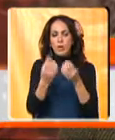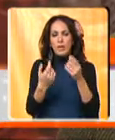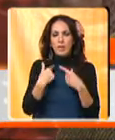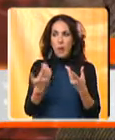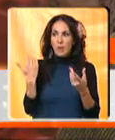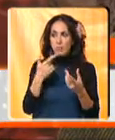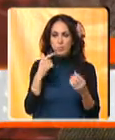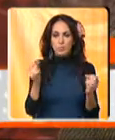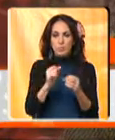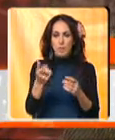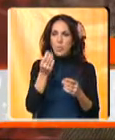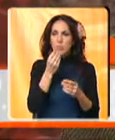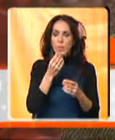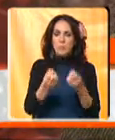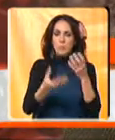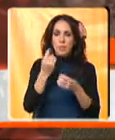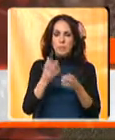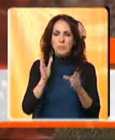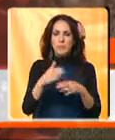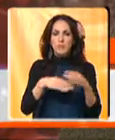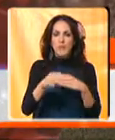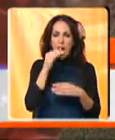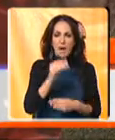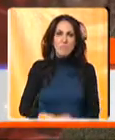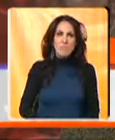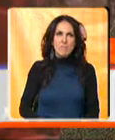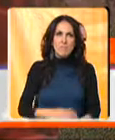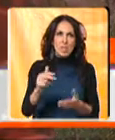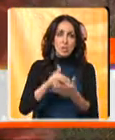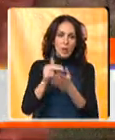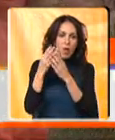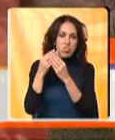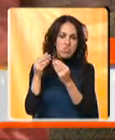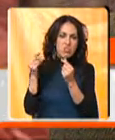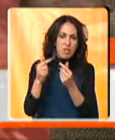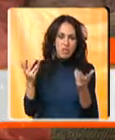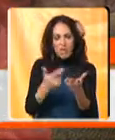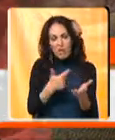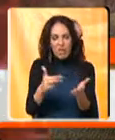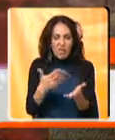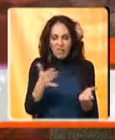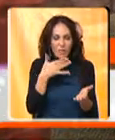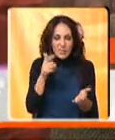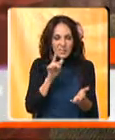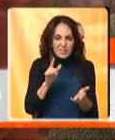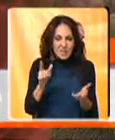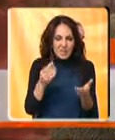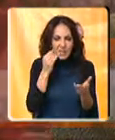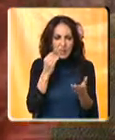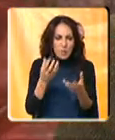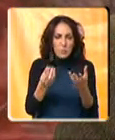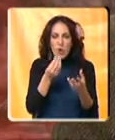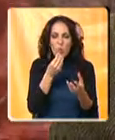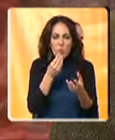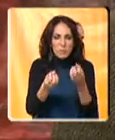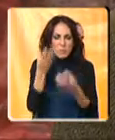não podia comer, não é? Eu, para comer uma pipoca, o que é que eu tinha que fazer? Tinha que meter na boca e esperar que ela ficasse mole. Não tem graça nenhuma comer pipocas assim, como devem calcular.